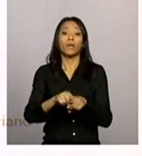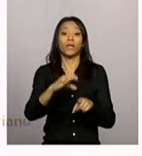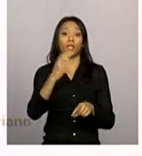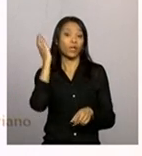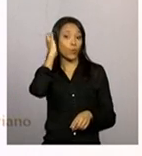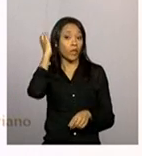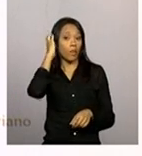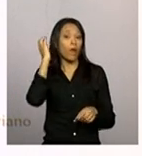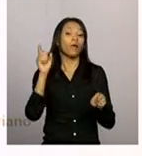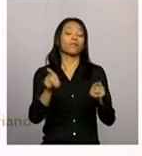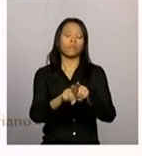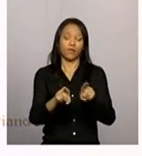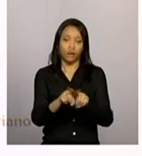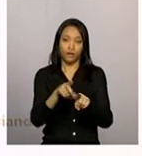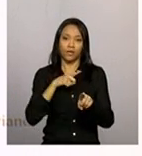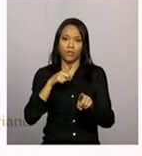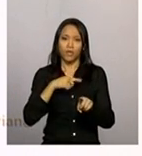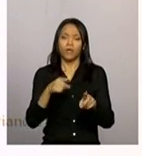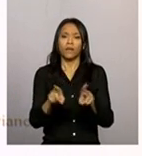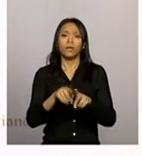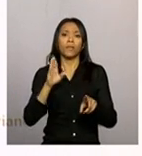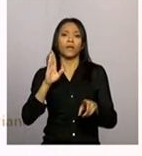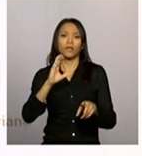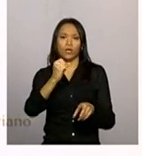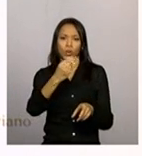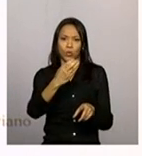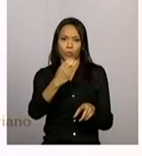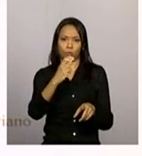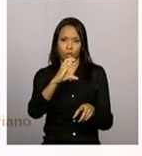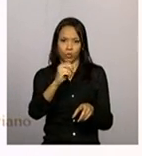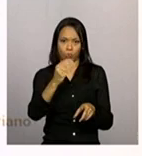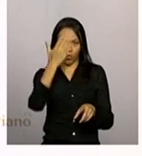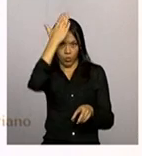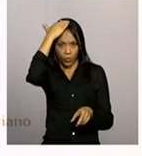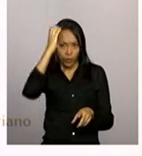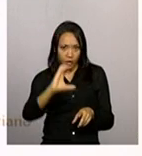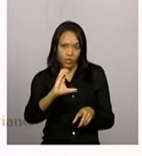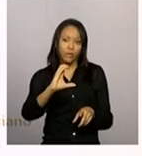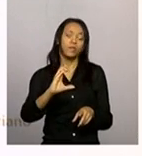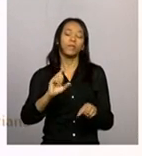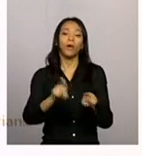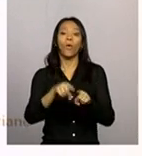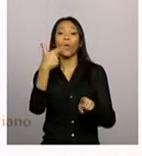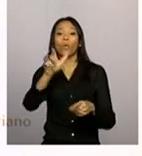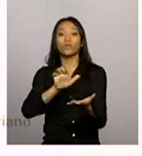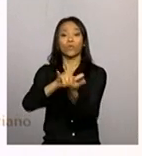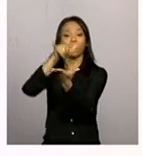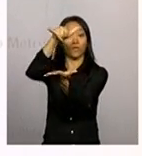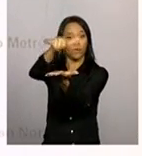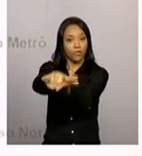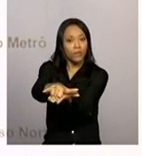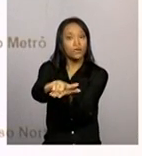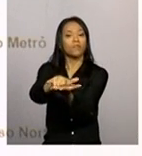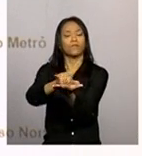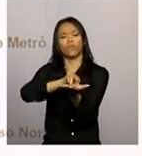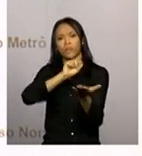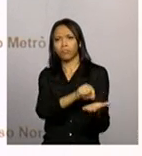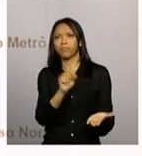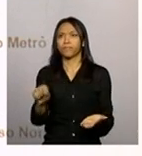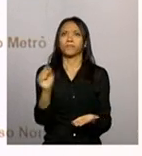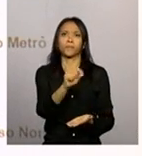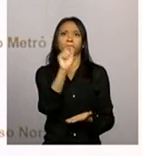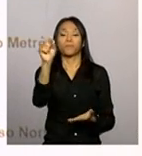Em Curitiba, a extensão dos BRTs da linha verde Marechal Floriano e a Via Aeroporto Rodo Ferroviária.